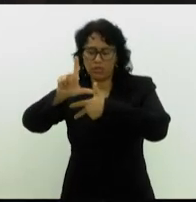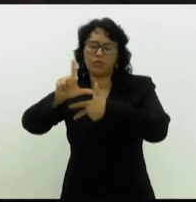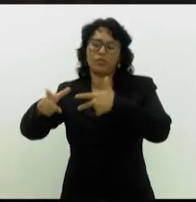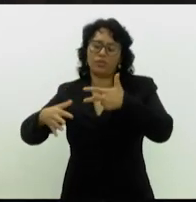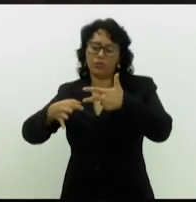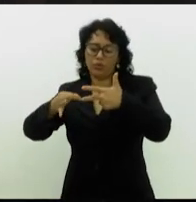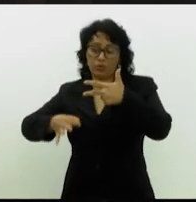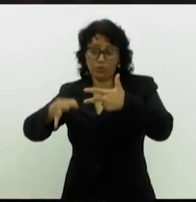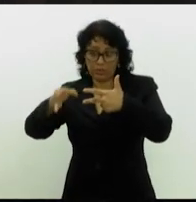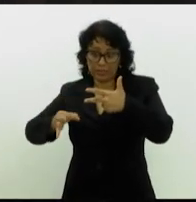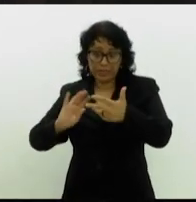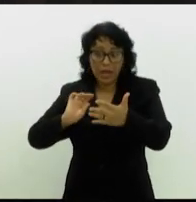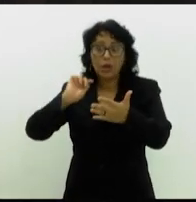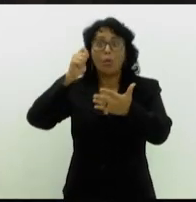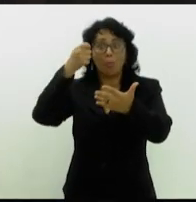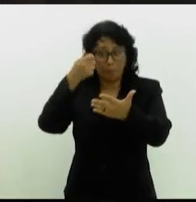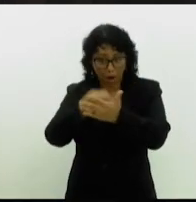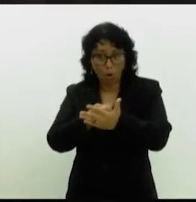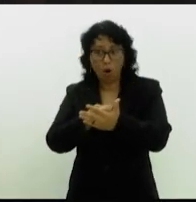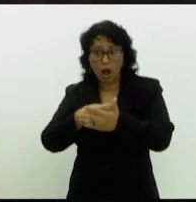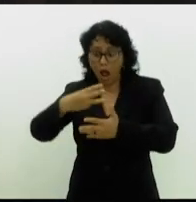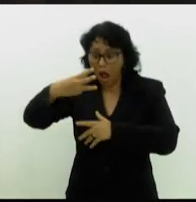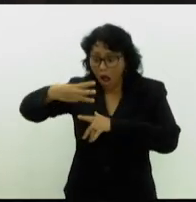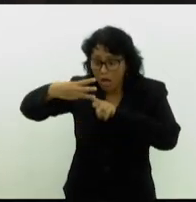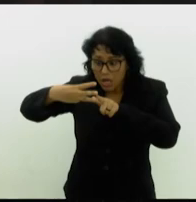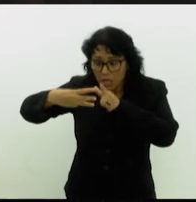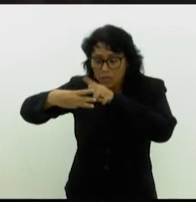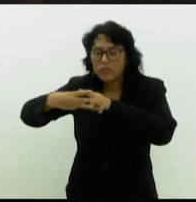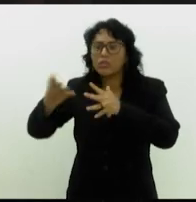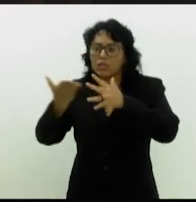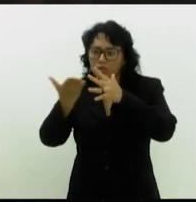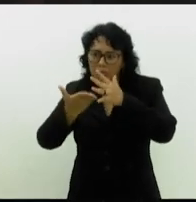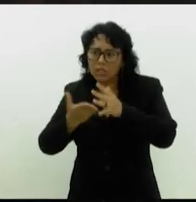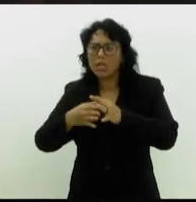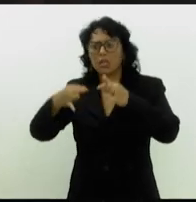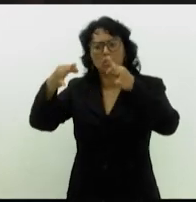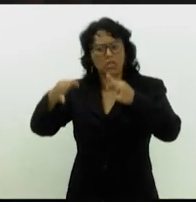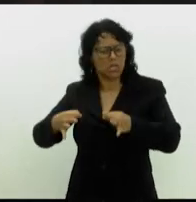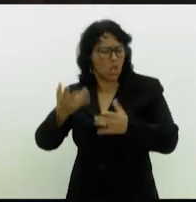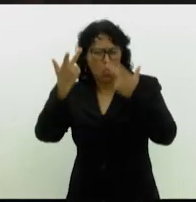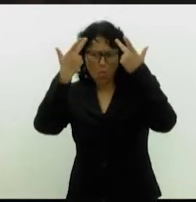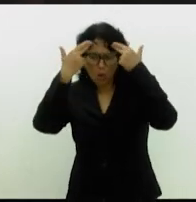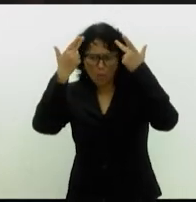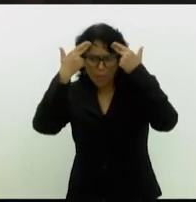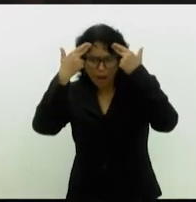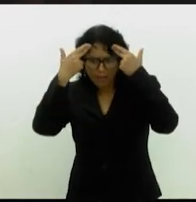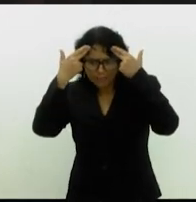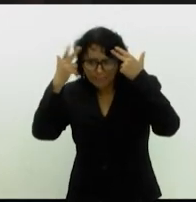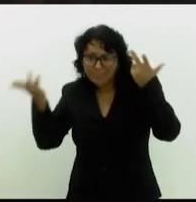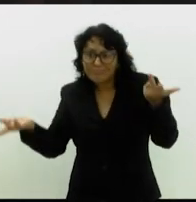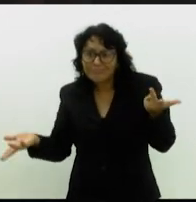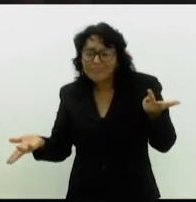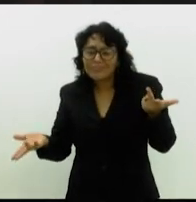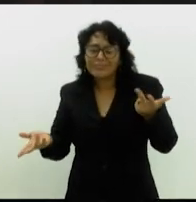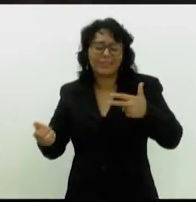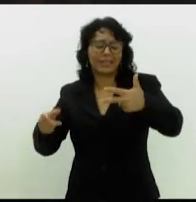Executivo não pagou Esta é a verdade dos fatos